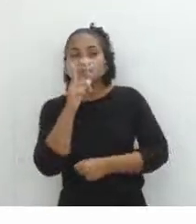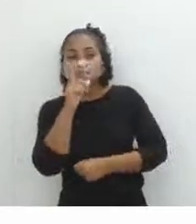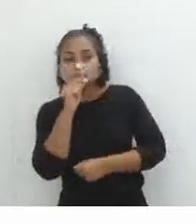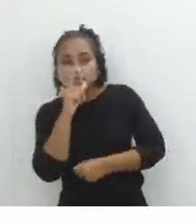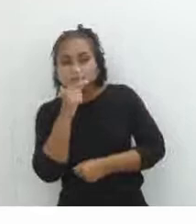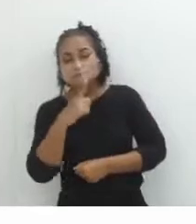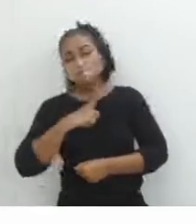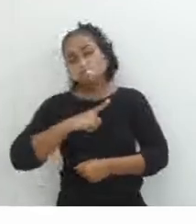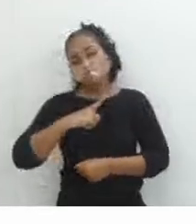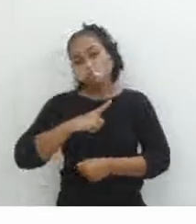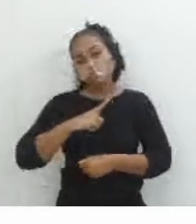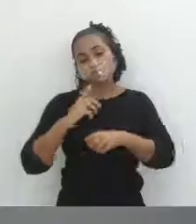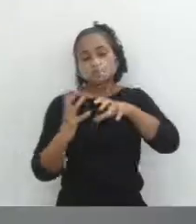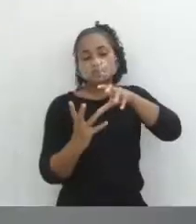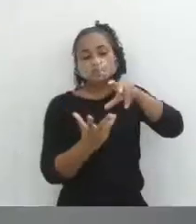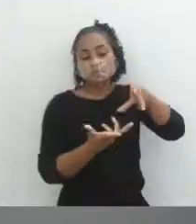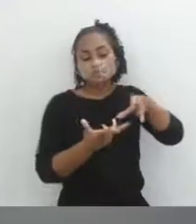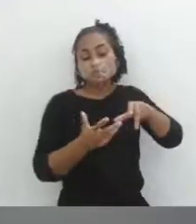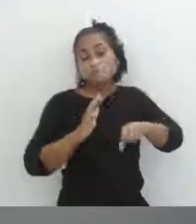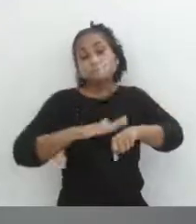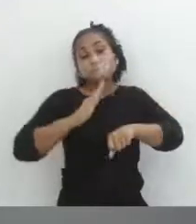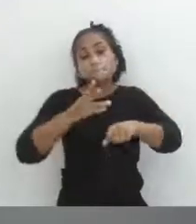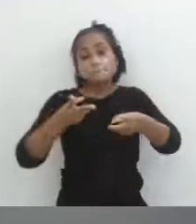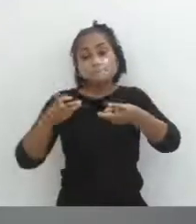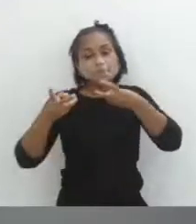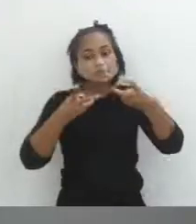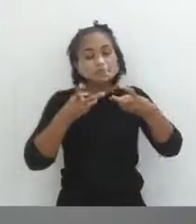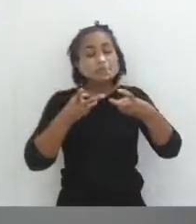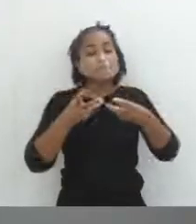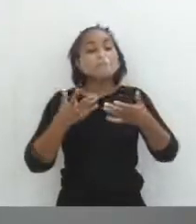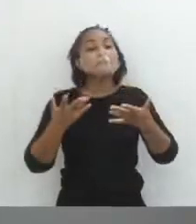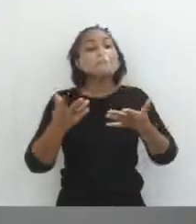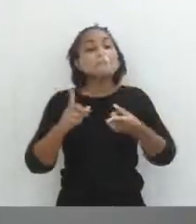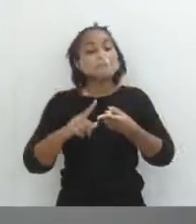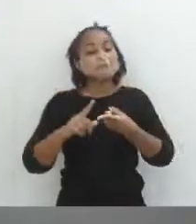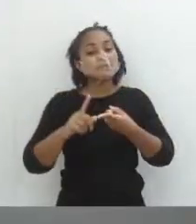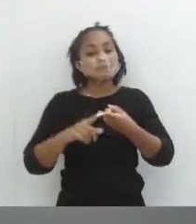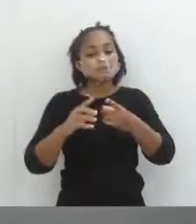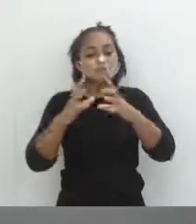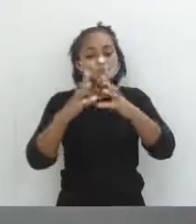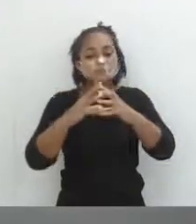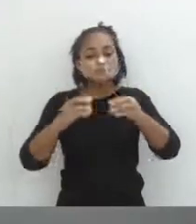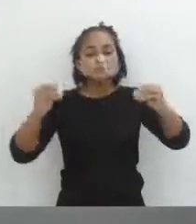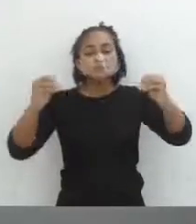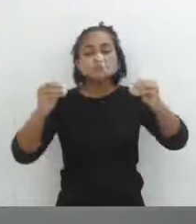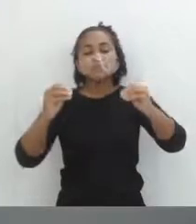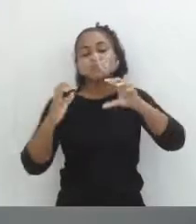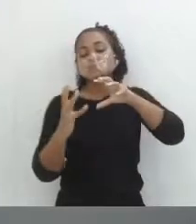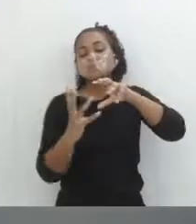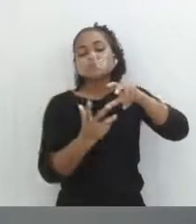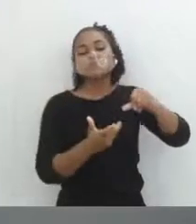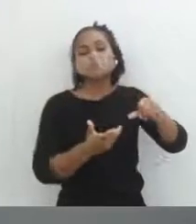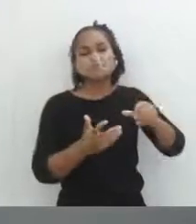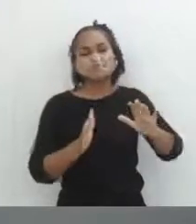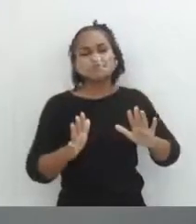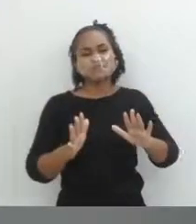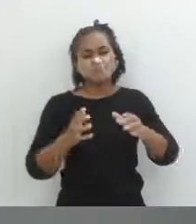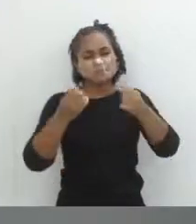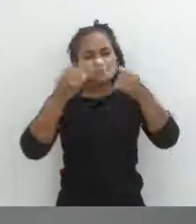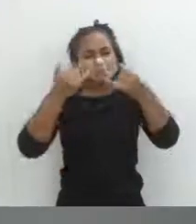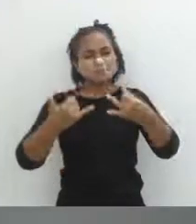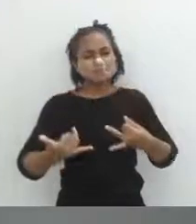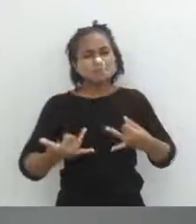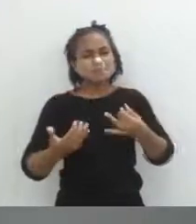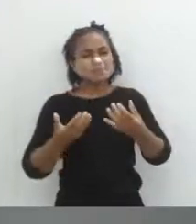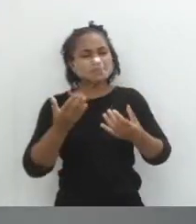no planeta Terra ela se encontra mais abundante, ela também é considerada um solvente universal. Mas vamos lá